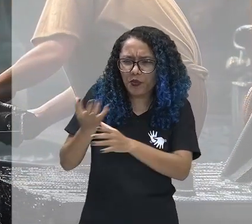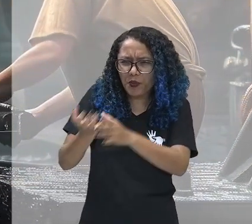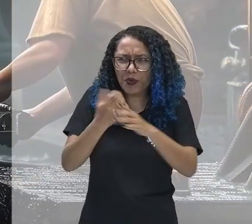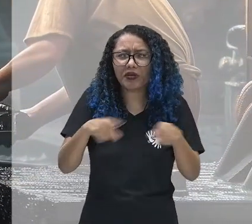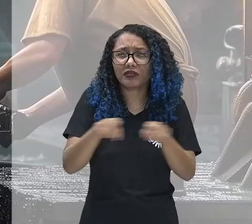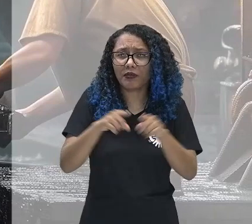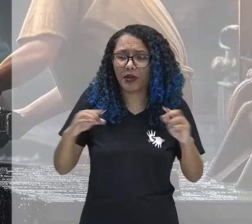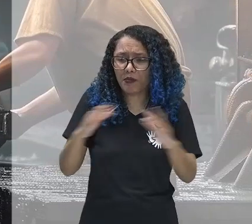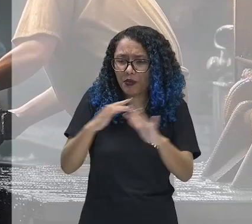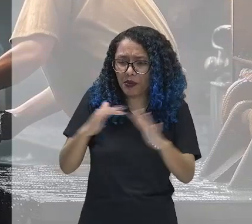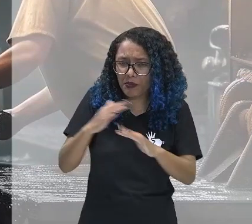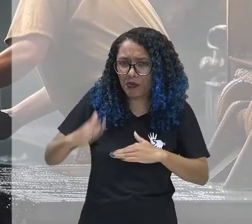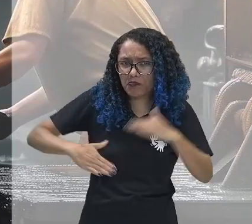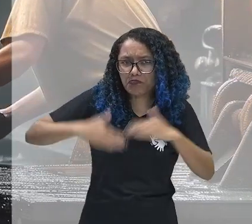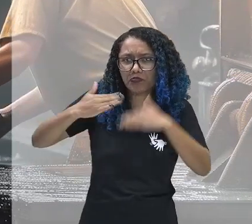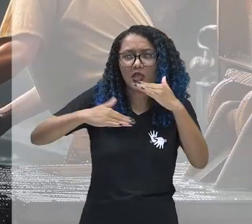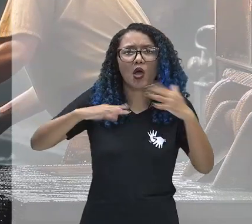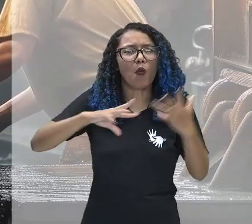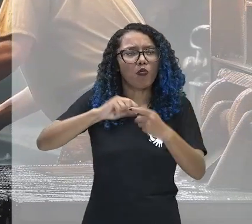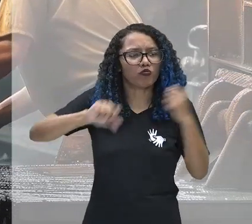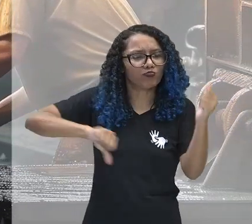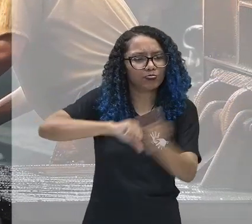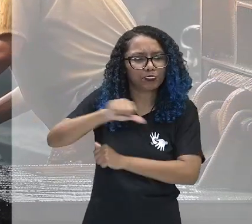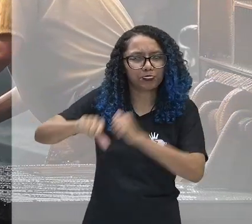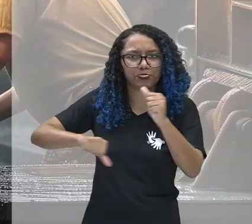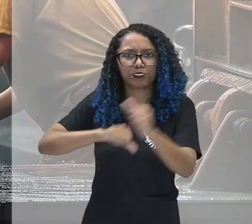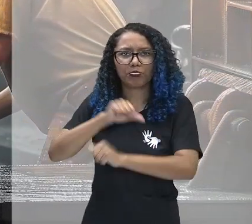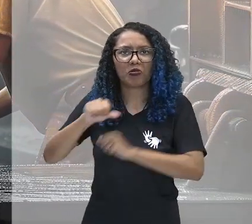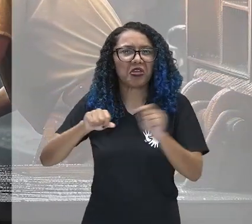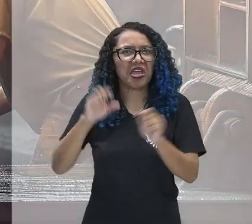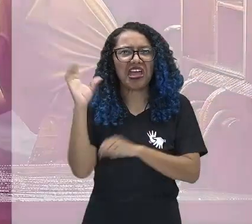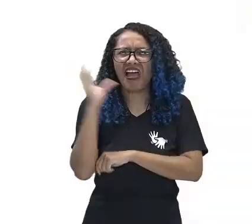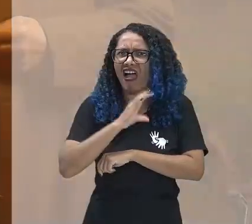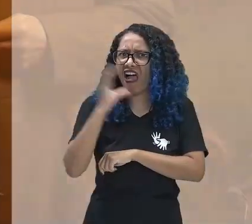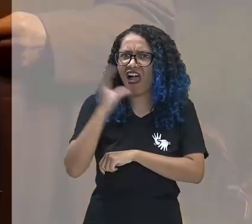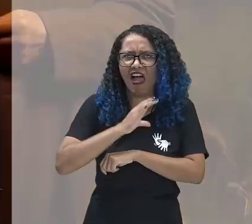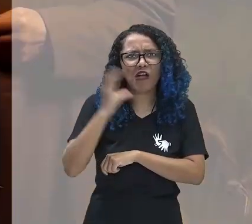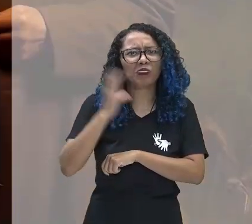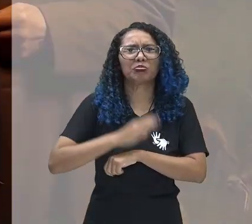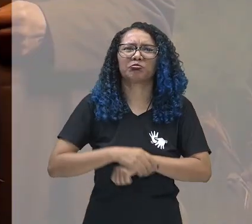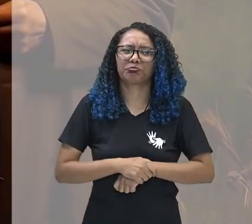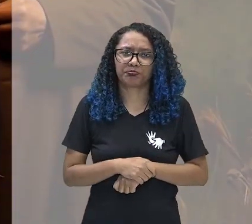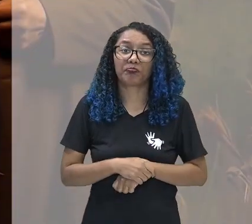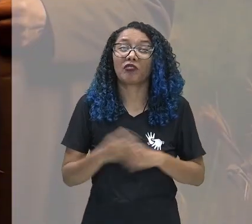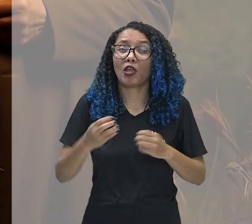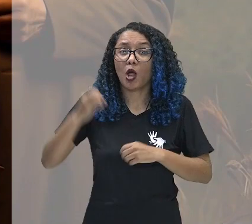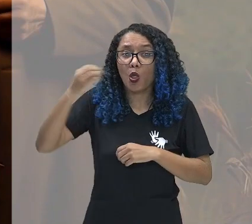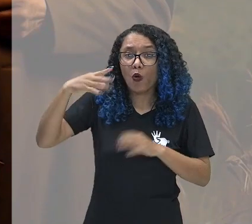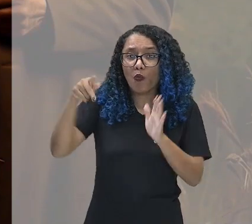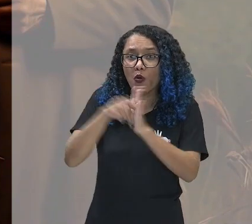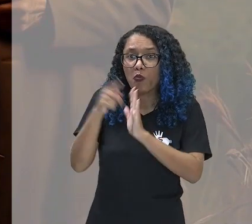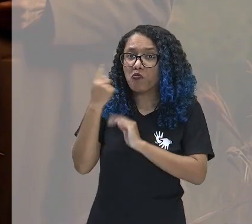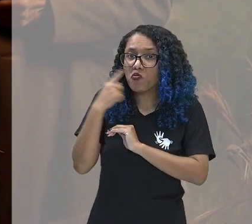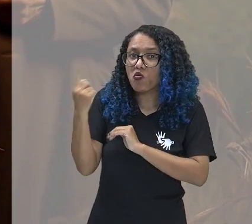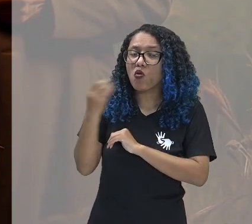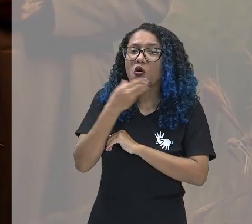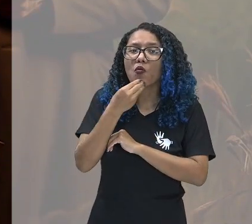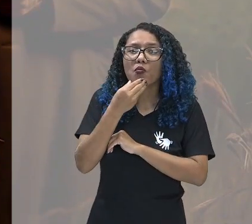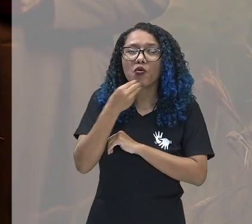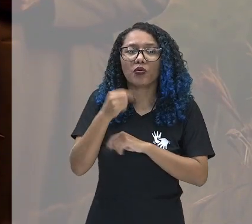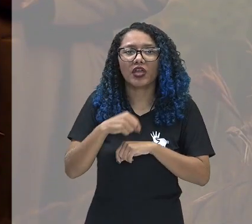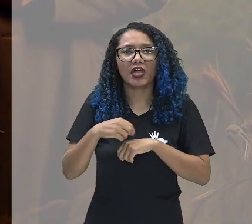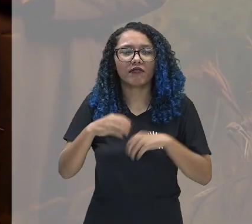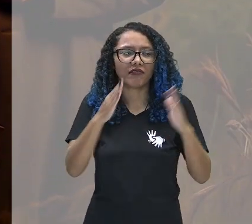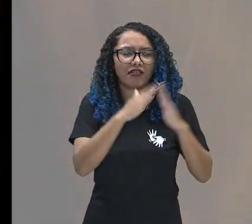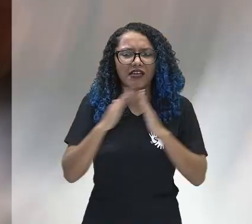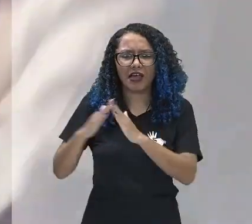urbanização. O mundo se transformava a um ritmo nunca visto antes. A luz de Edison iluminou casas